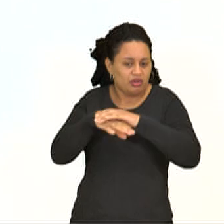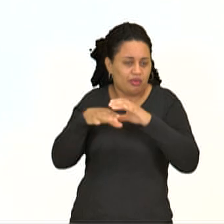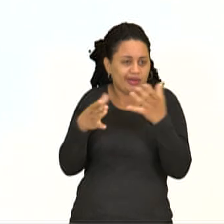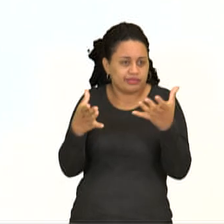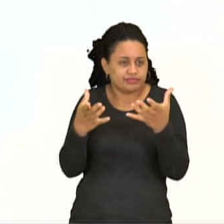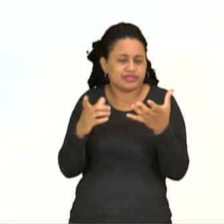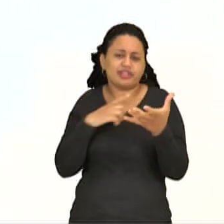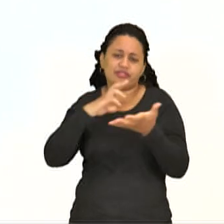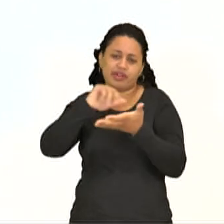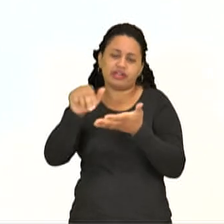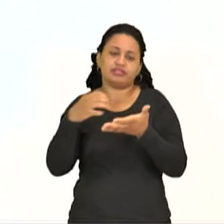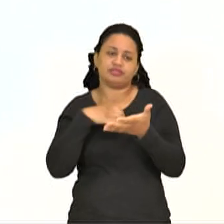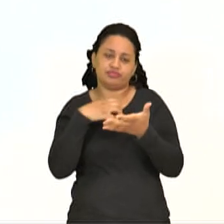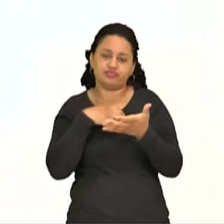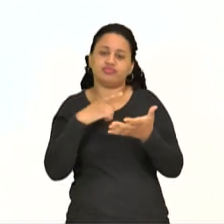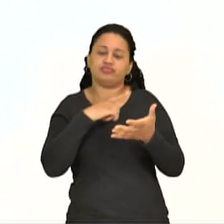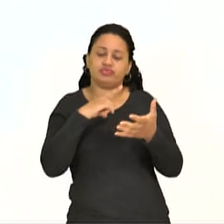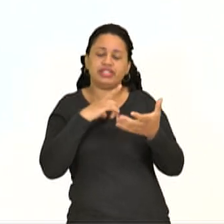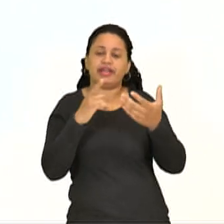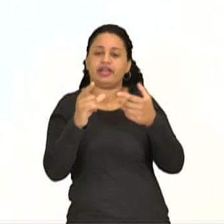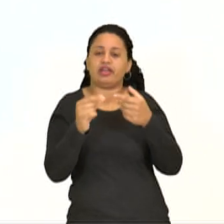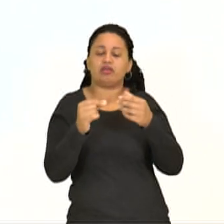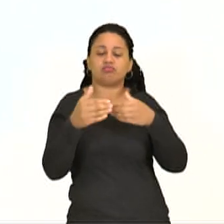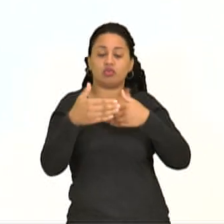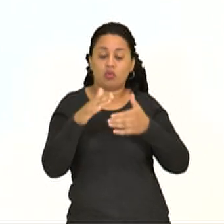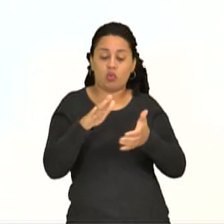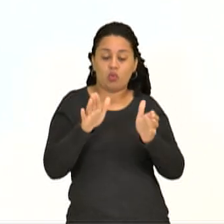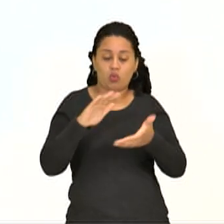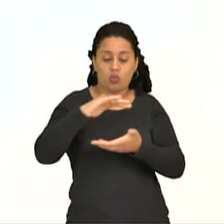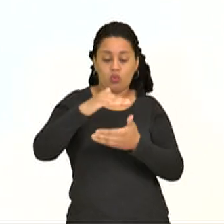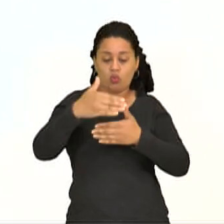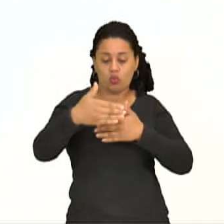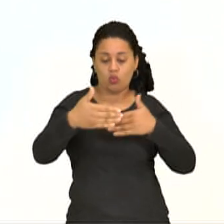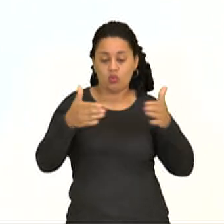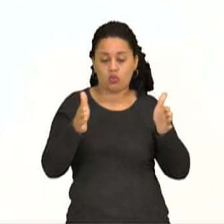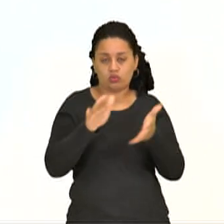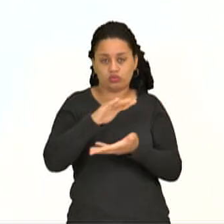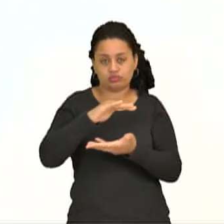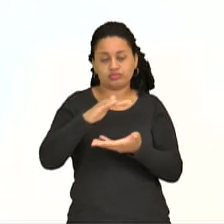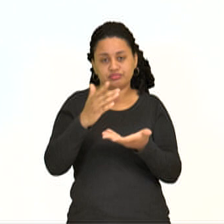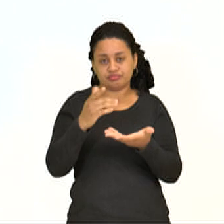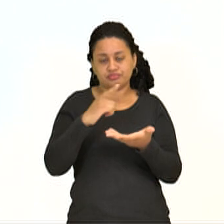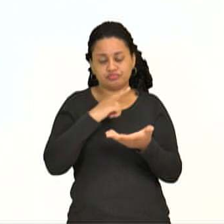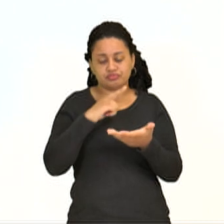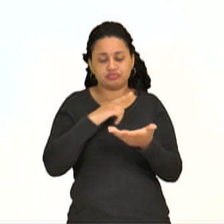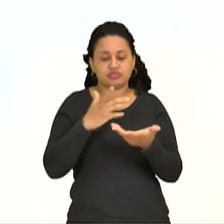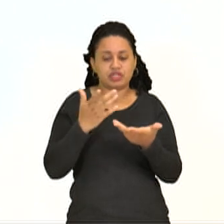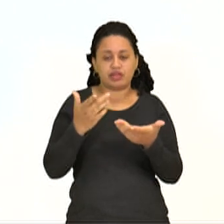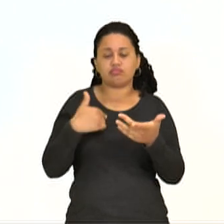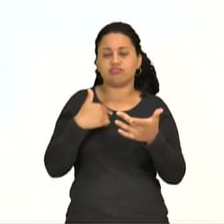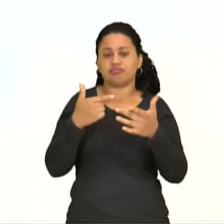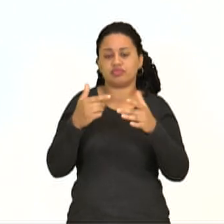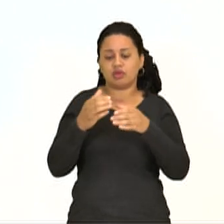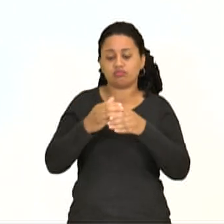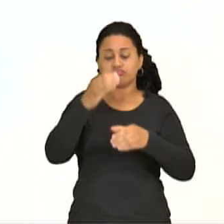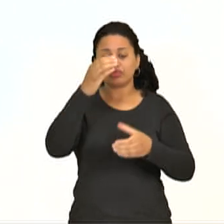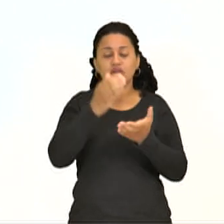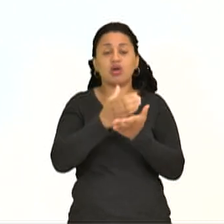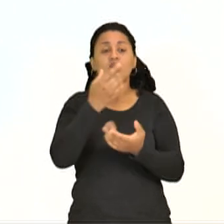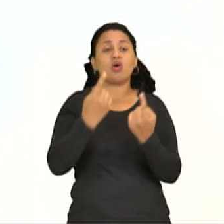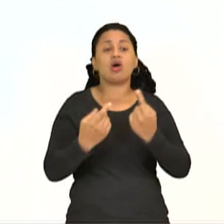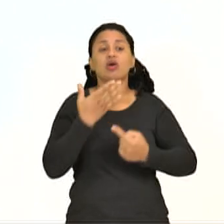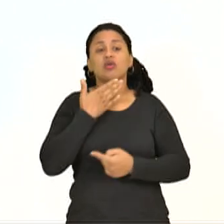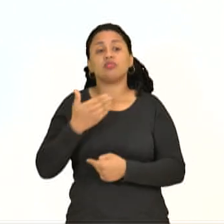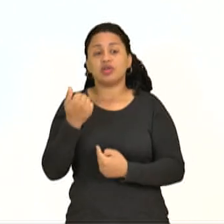exemplo, embalagens no formato de cubo, né? Ou de paralelepípedo ou de cilindro. Qual seria